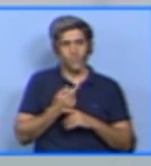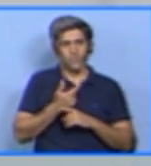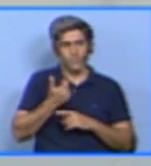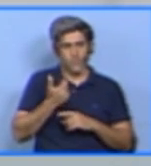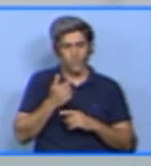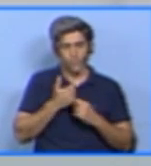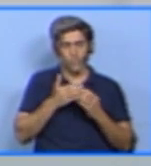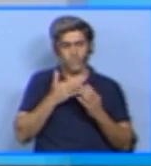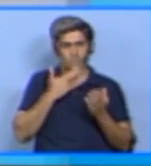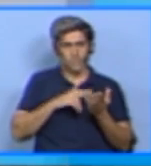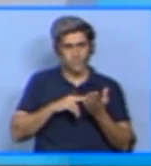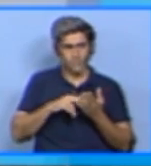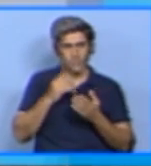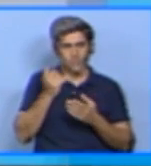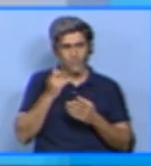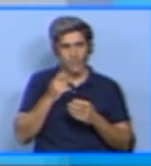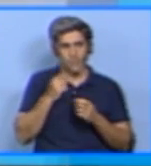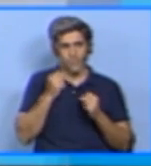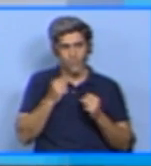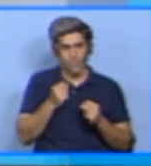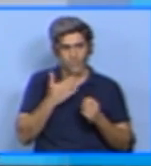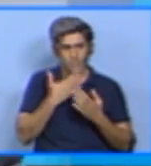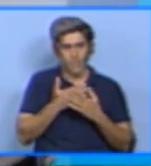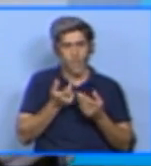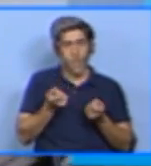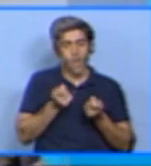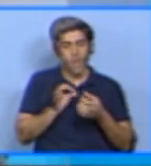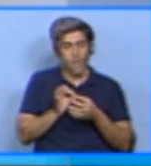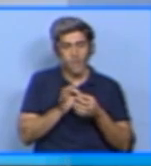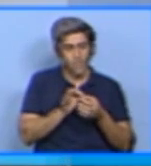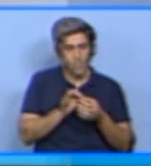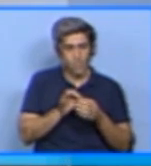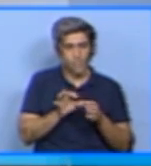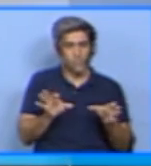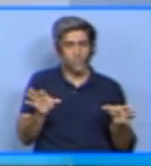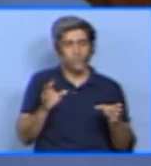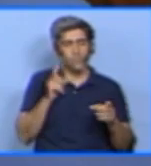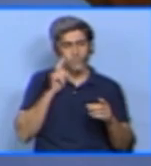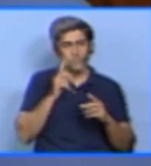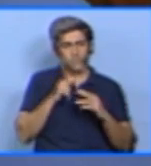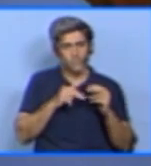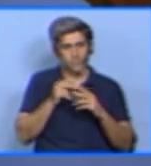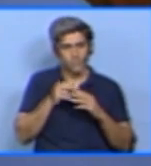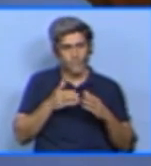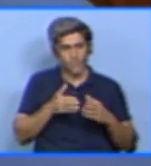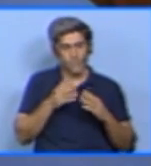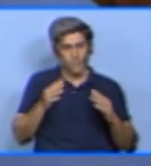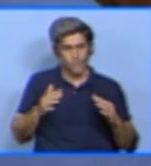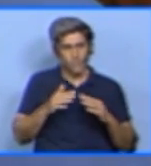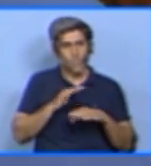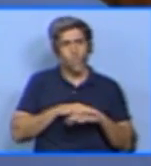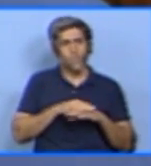todas as realidades, entidades, forças que de alguma maneira desorganizam o caminho de convergência e da ordem do universo. E por culpa de